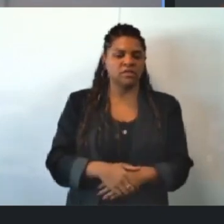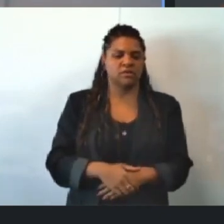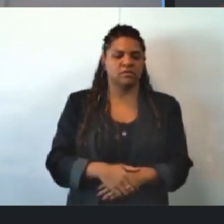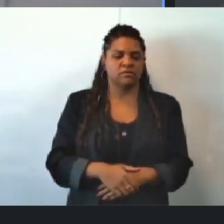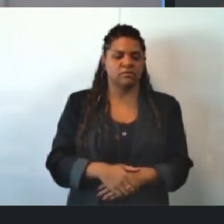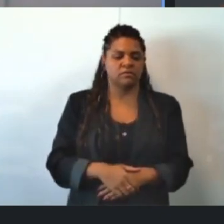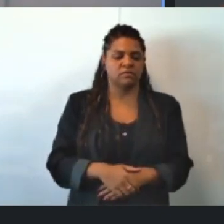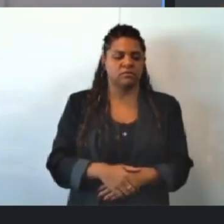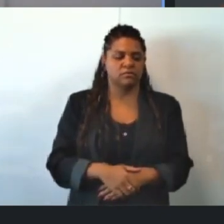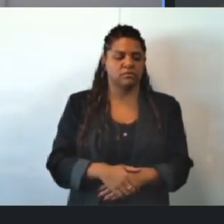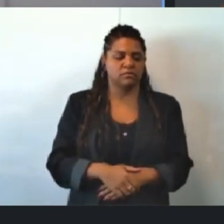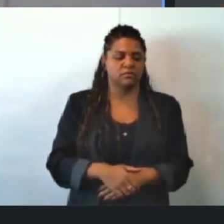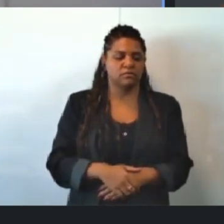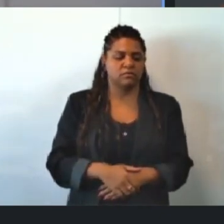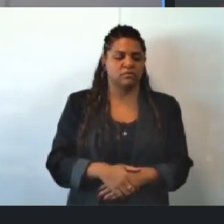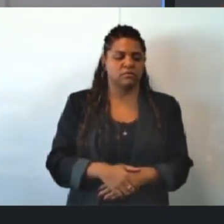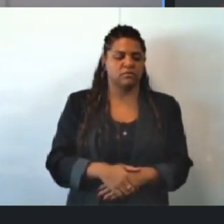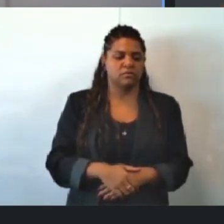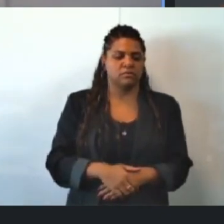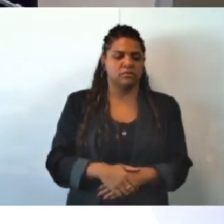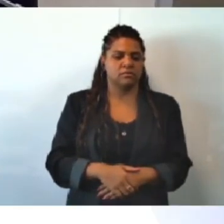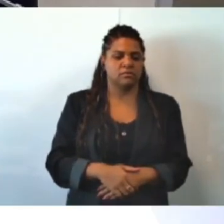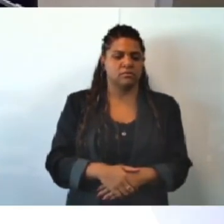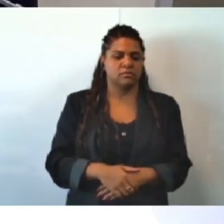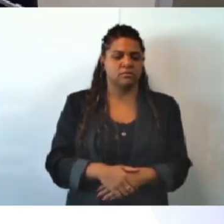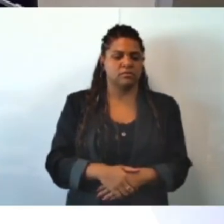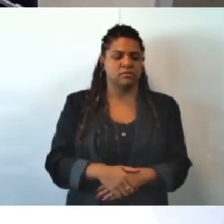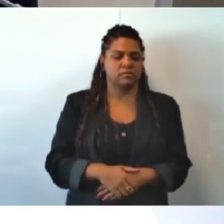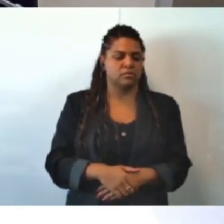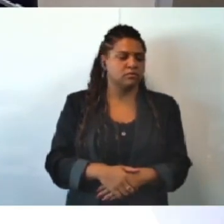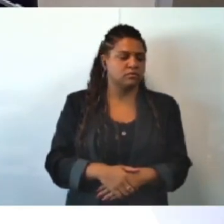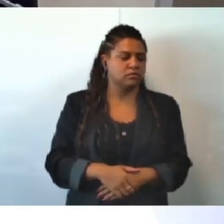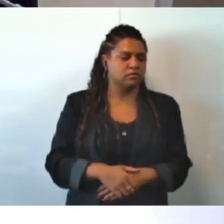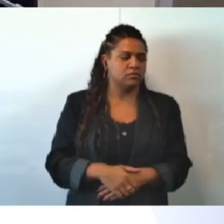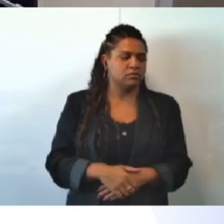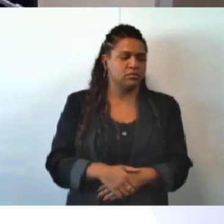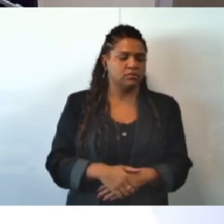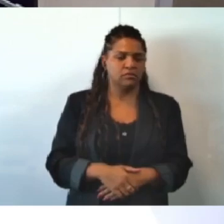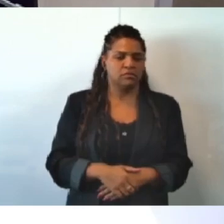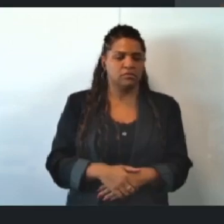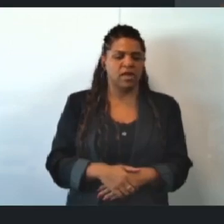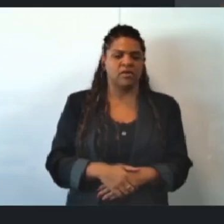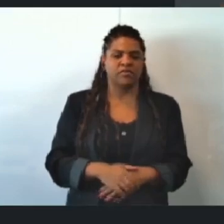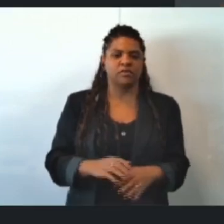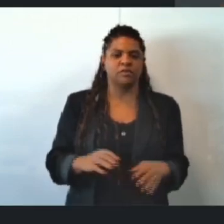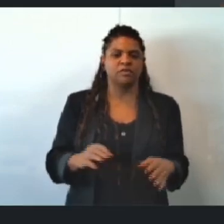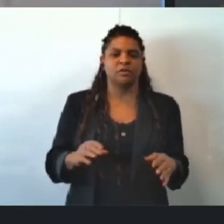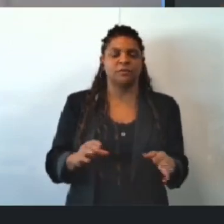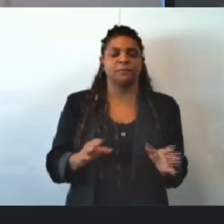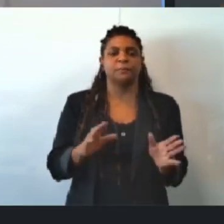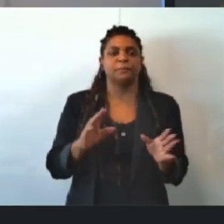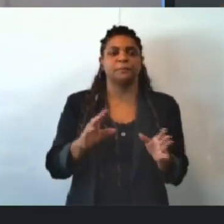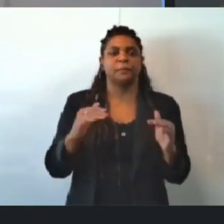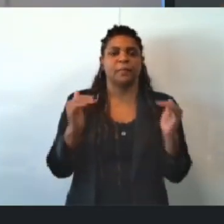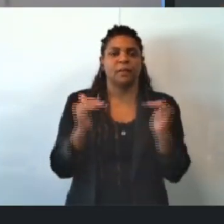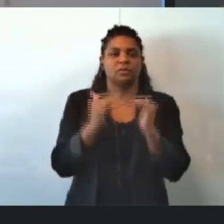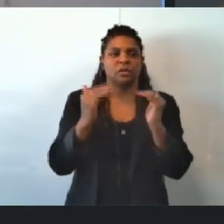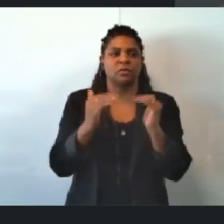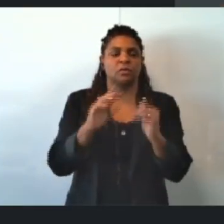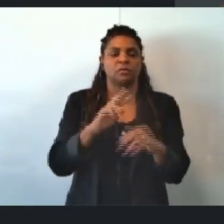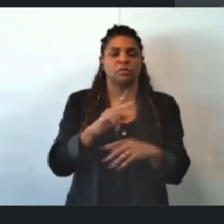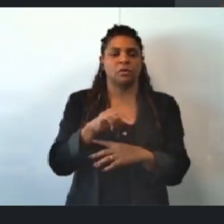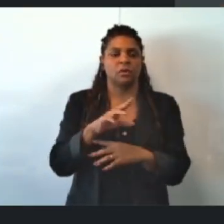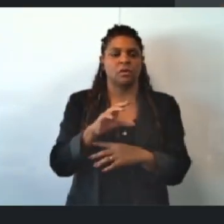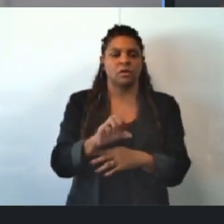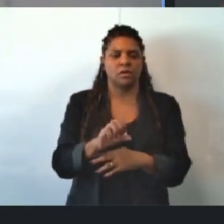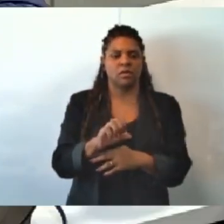discussão. Em votação, como voto, vereador Preto. De acordo. Henrique Braga. De acordo. Yutin CGE. De